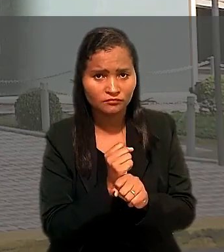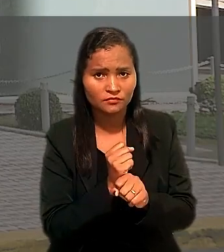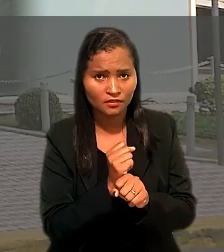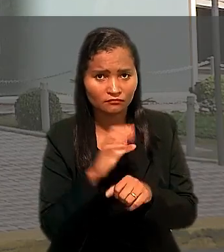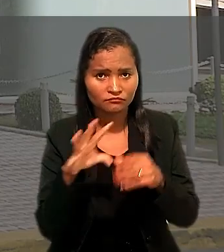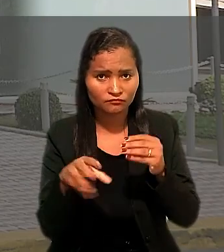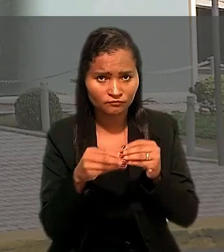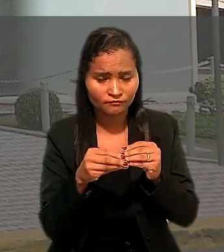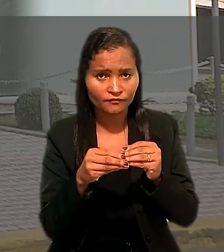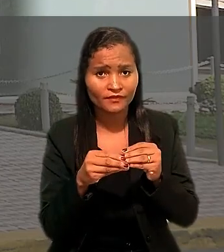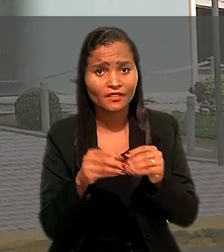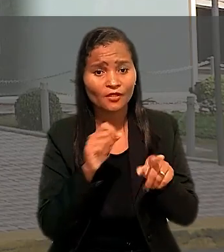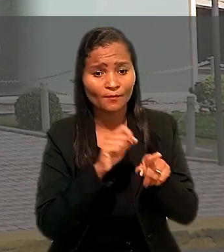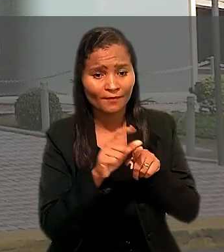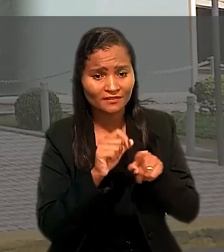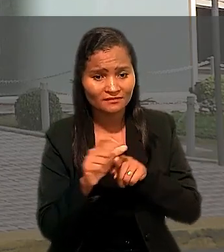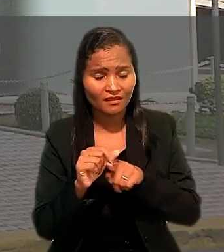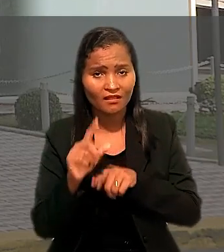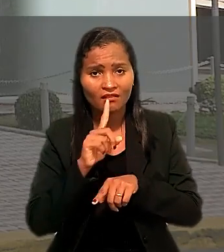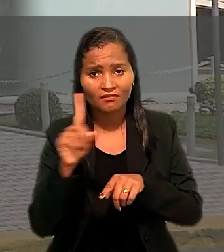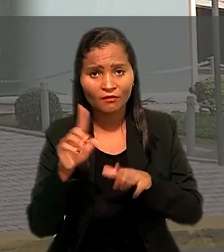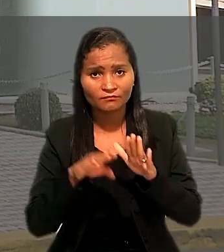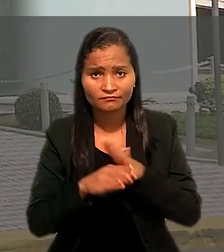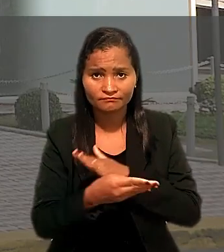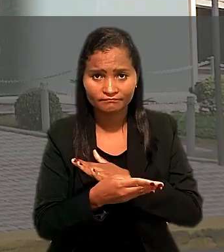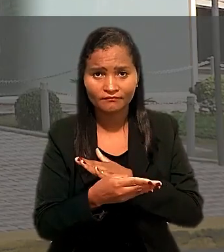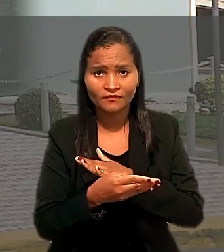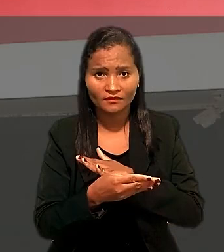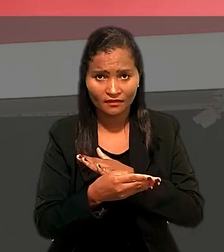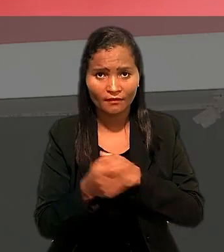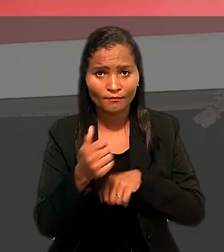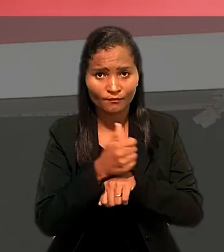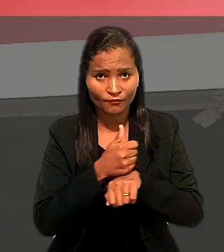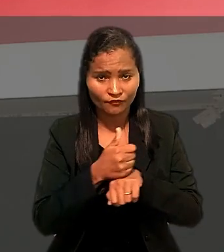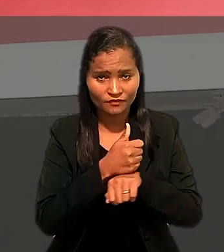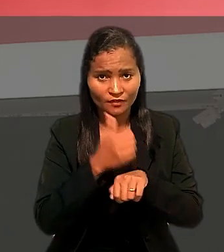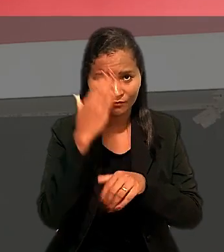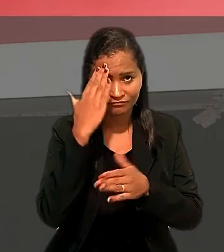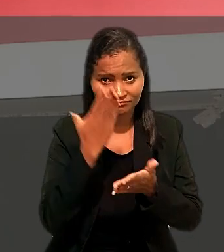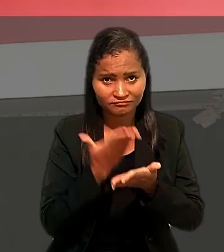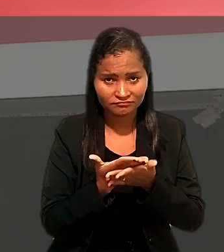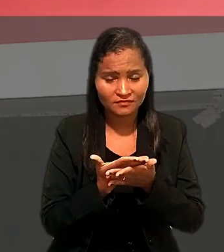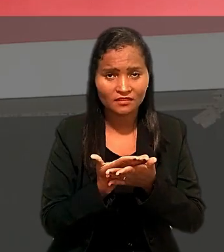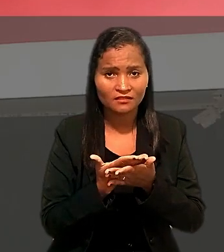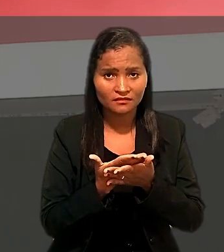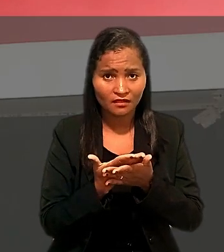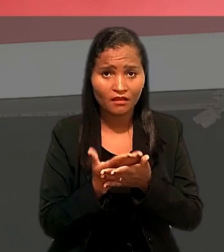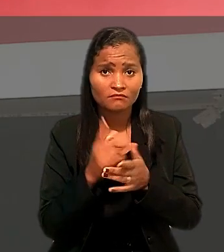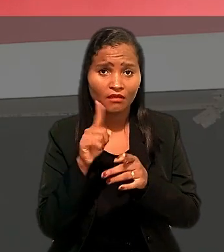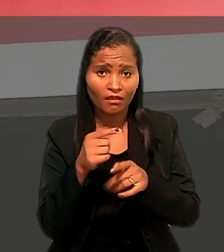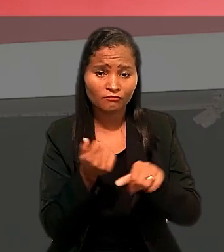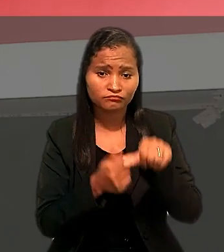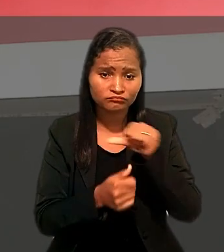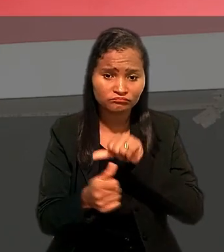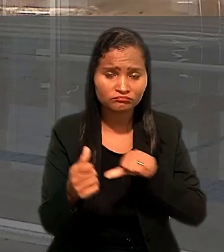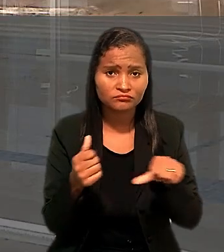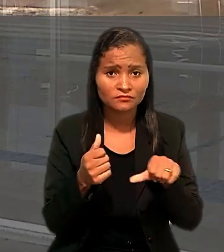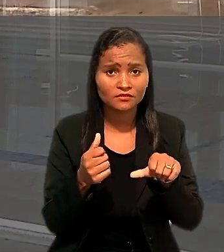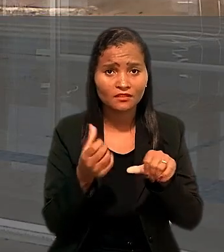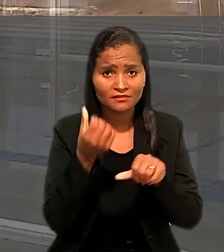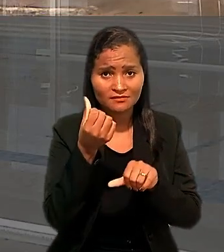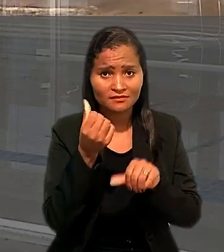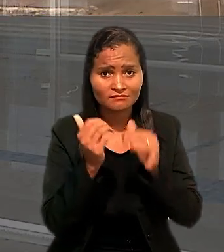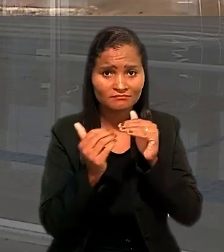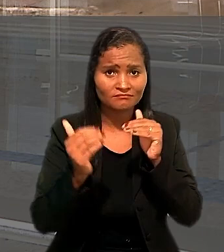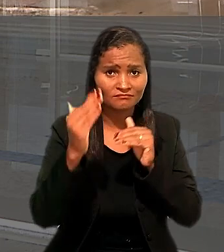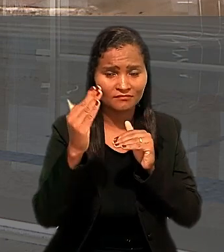ainda que a parcela, em caso do não enquadramento em cargo de confiança, corresponde à contrapartida ao trabalho prestado, além da sexta